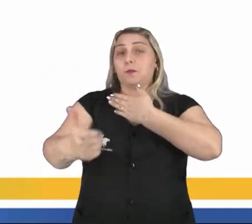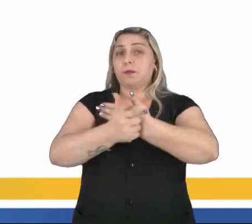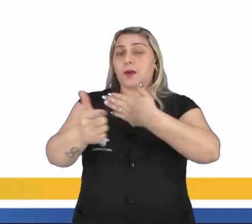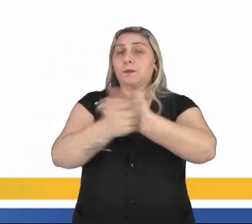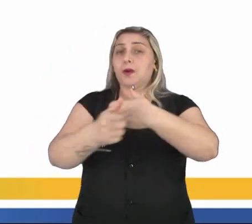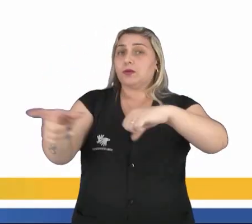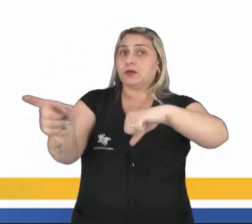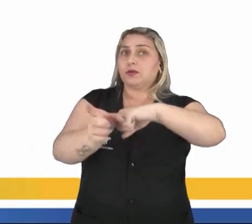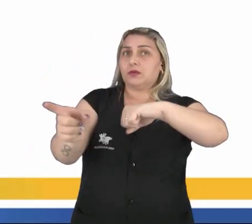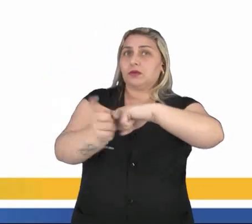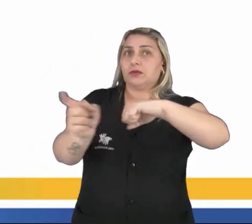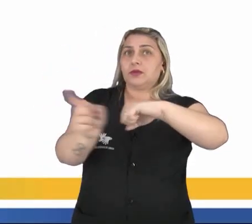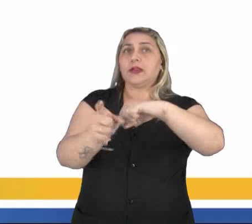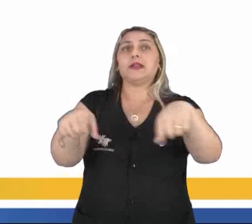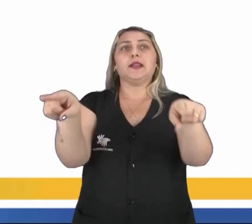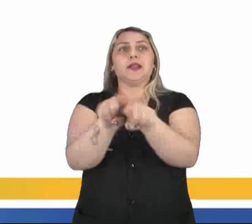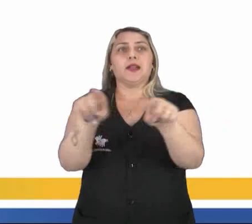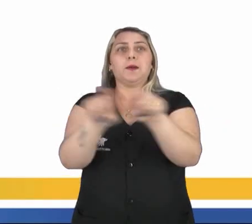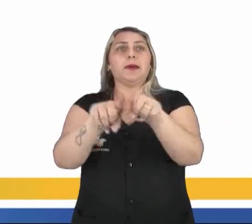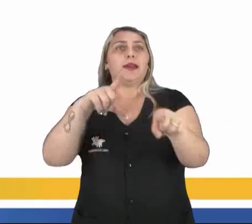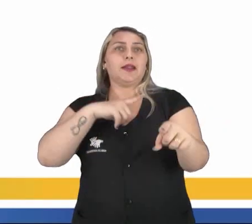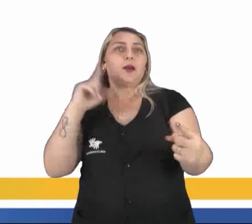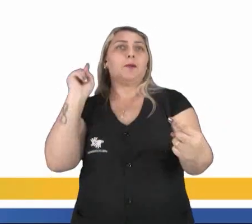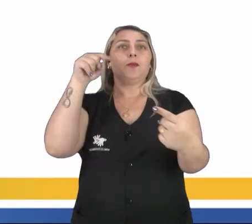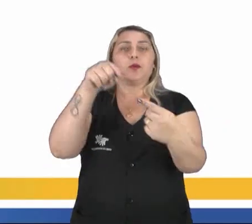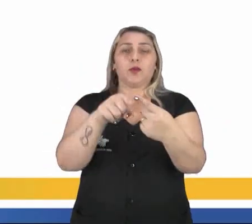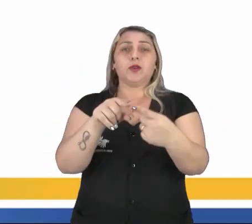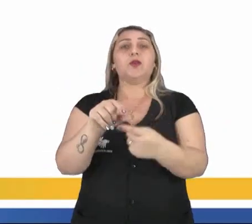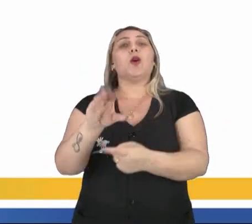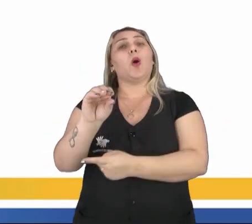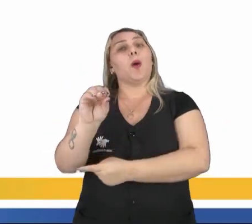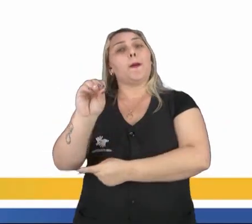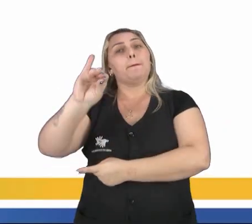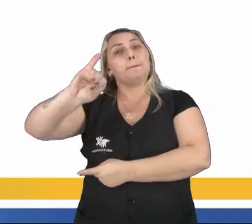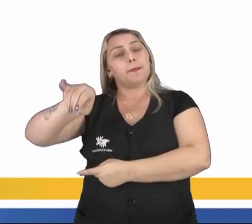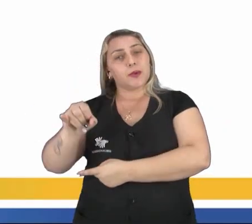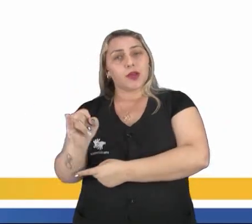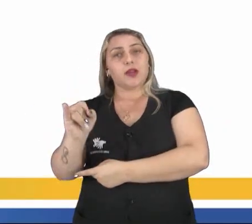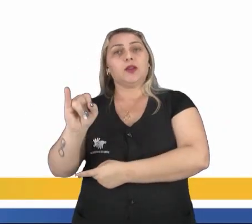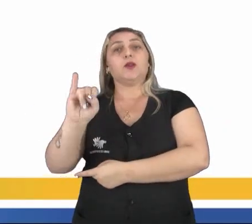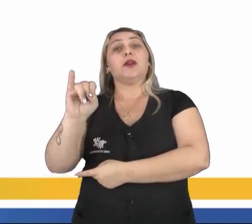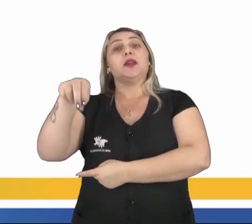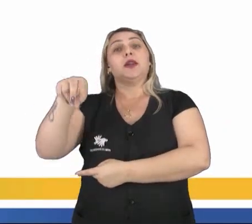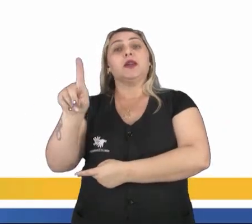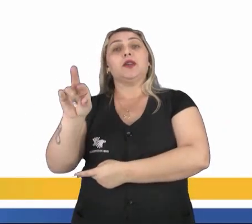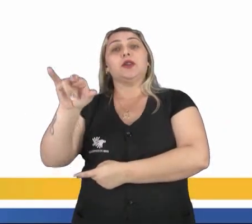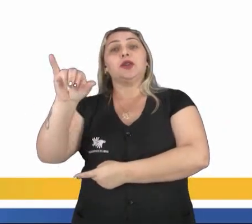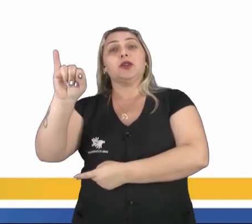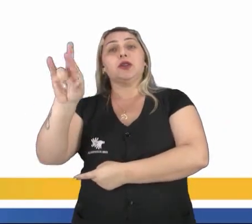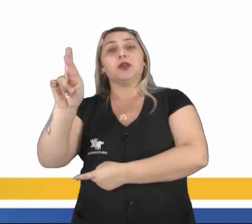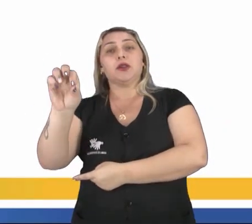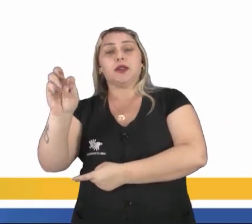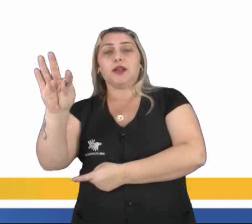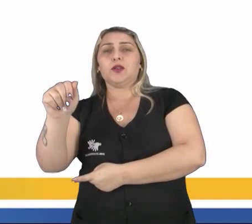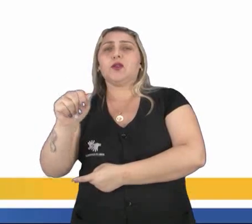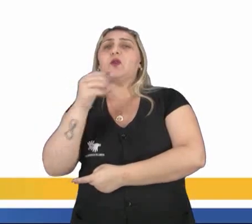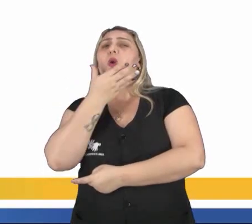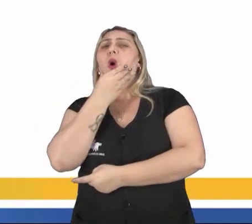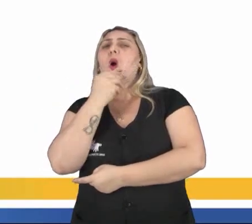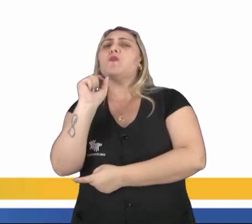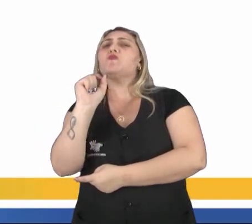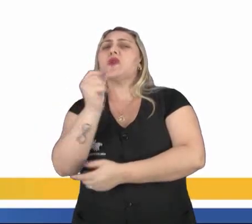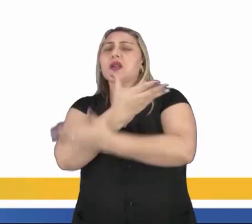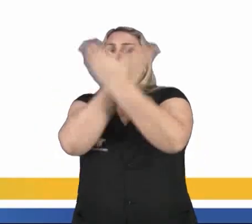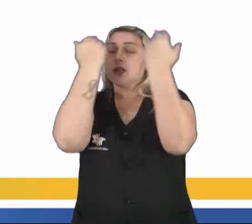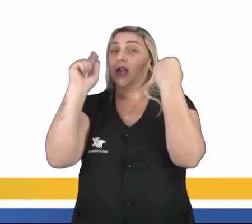papel de substantivo, tá? Também exerce a função de objeto indireto, do que os homens se esquecem,